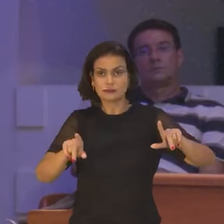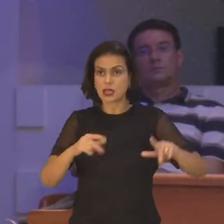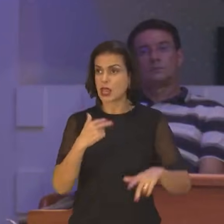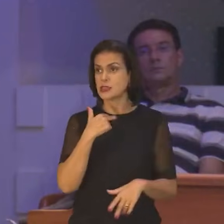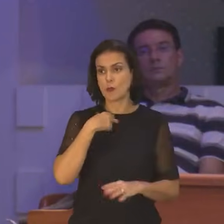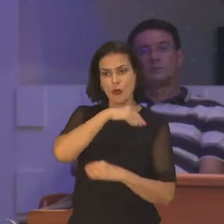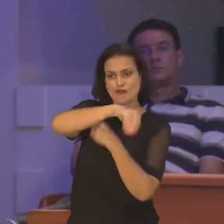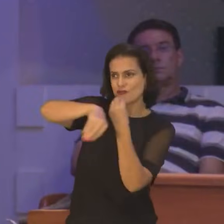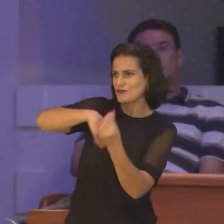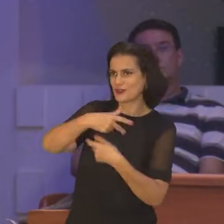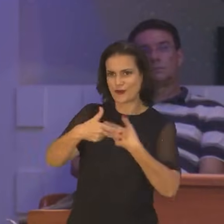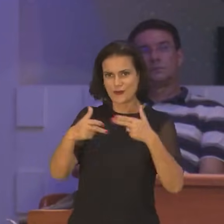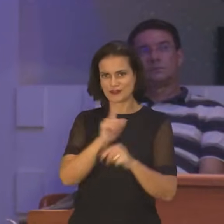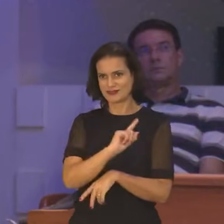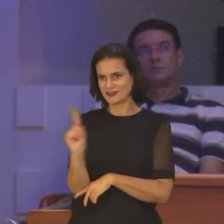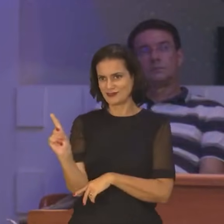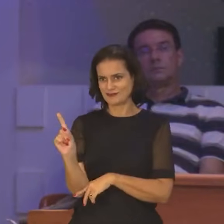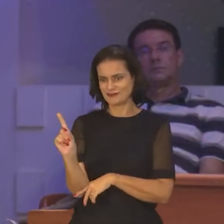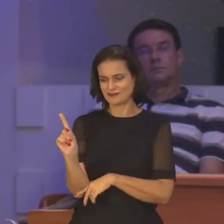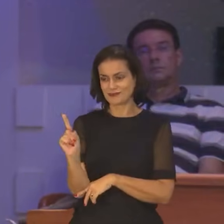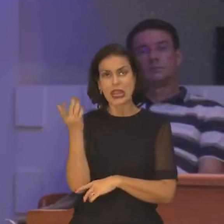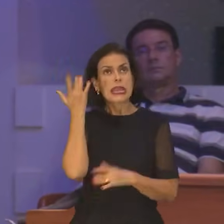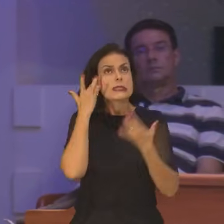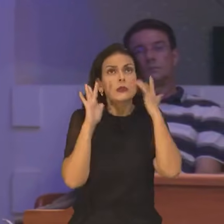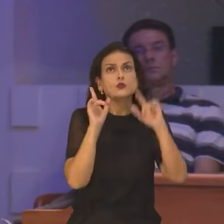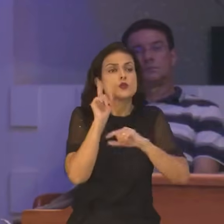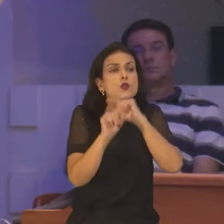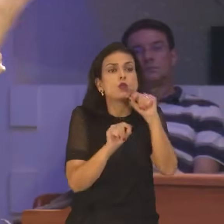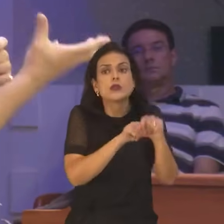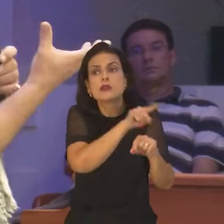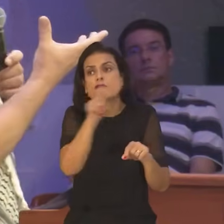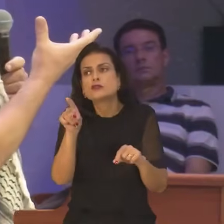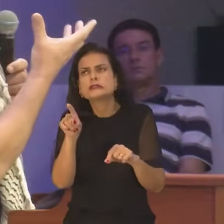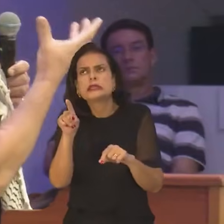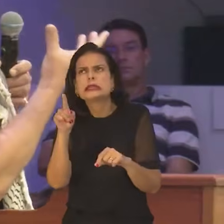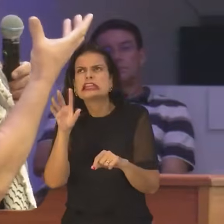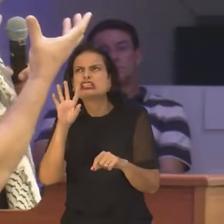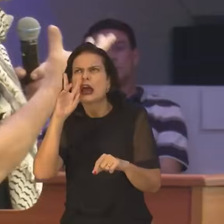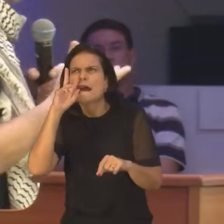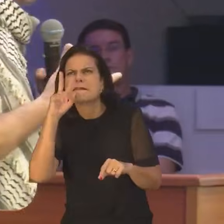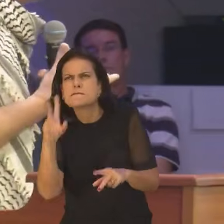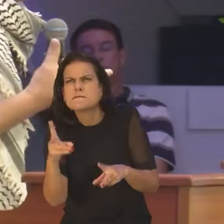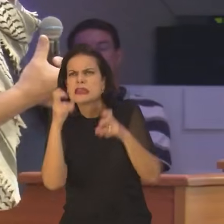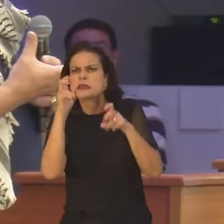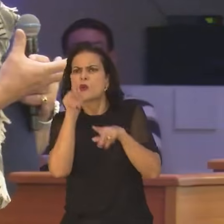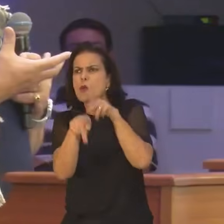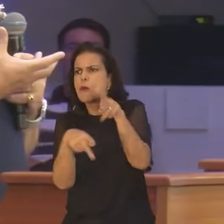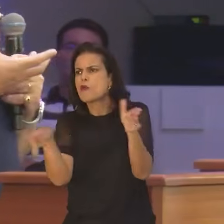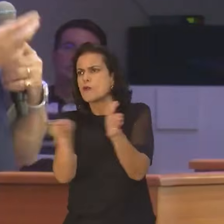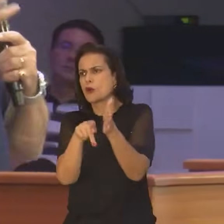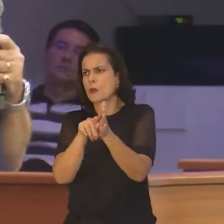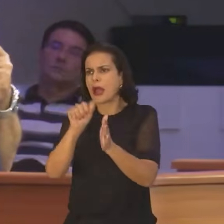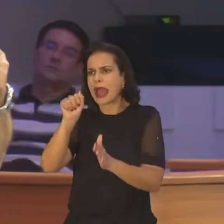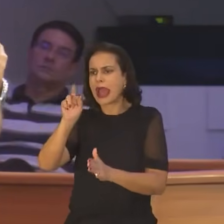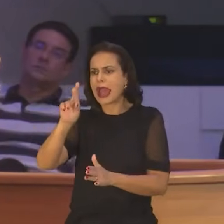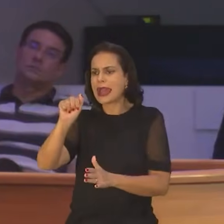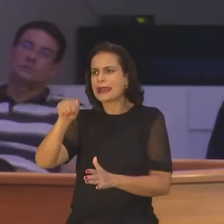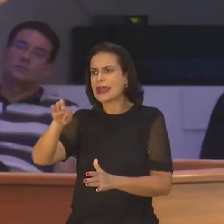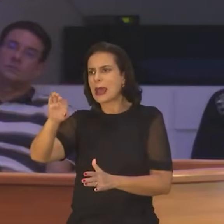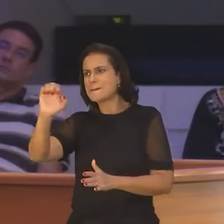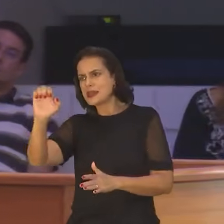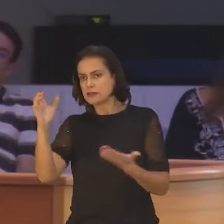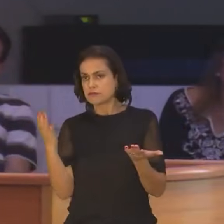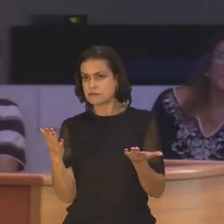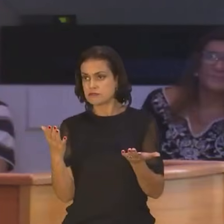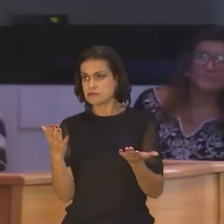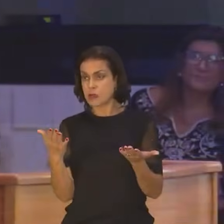pode misturar as coisas. Eu não sei o que você ouviu sobre esse povo, se você está ligado na